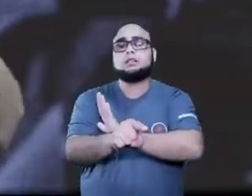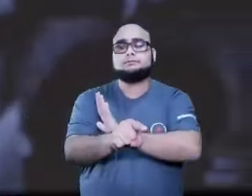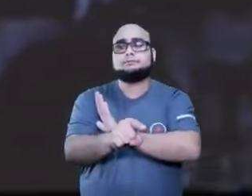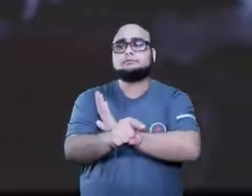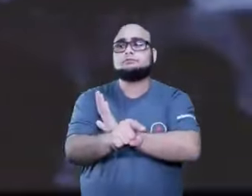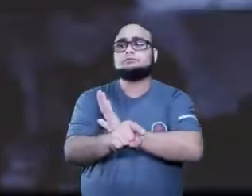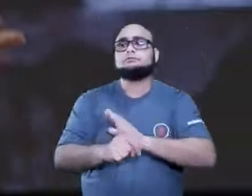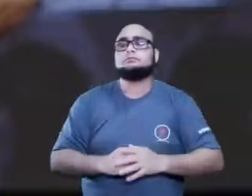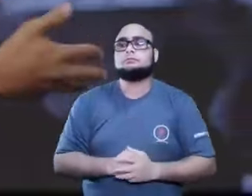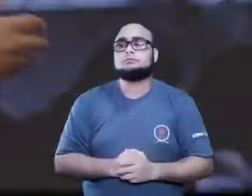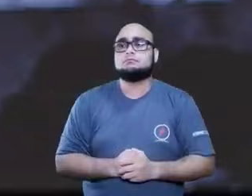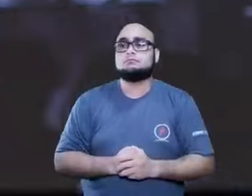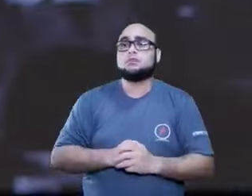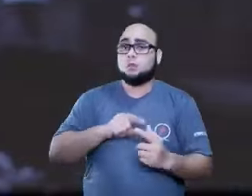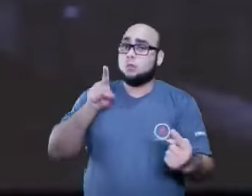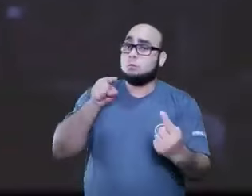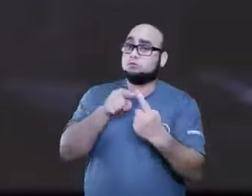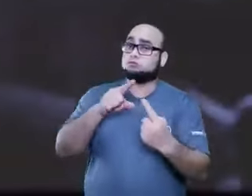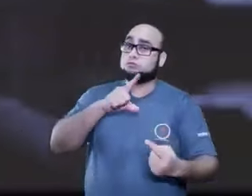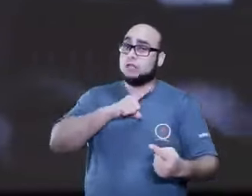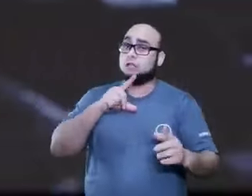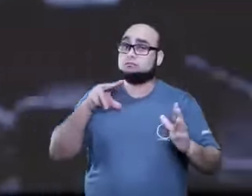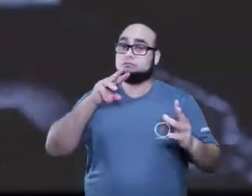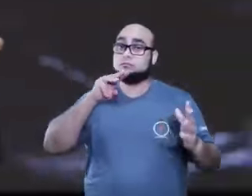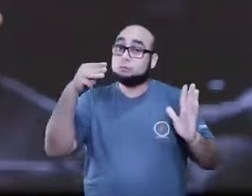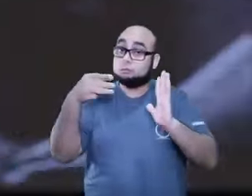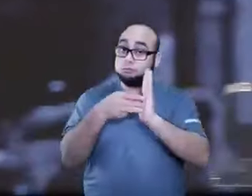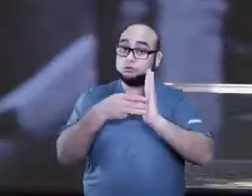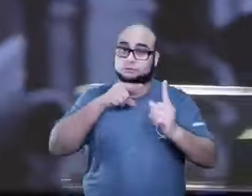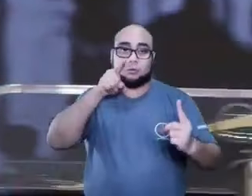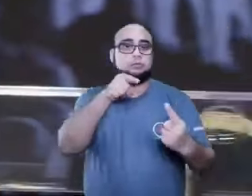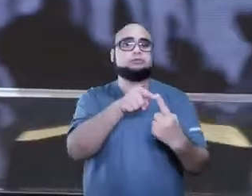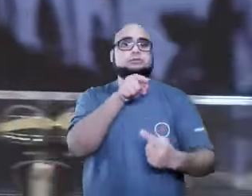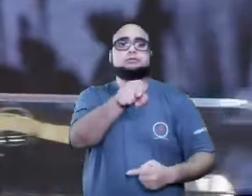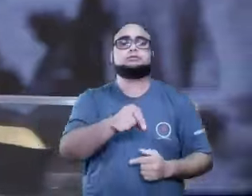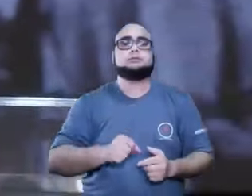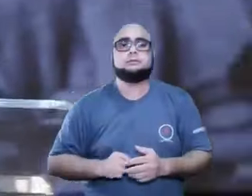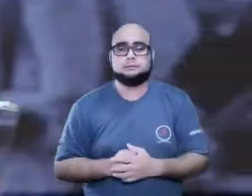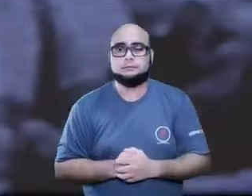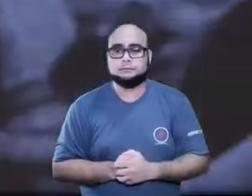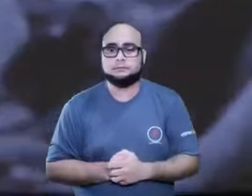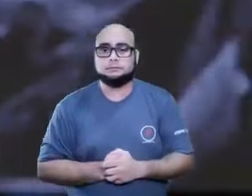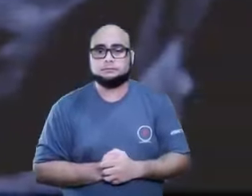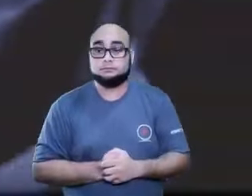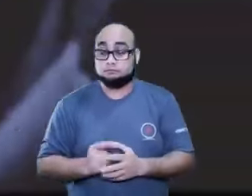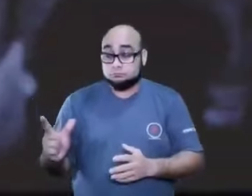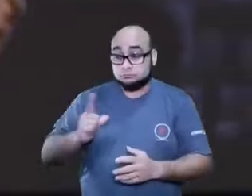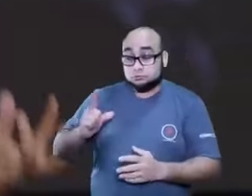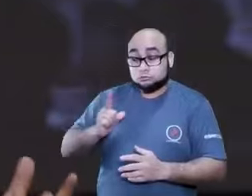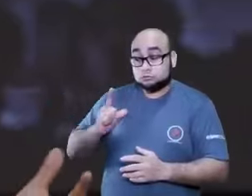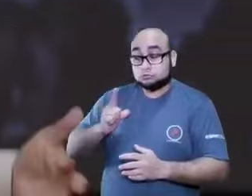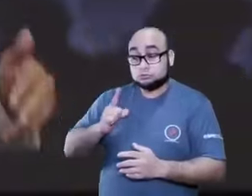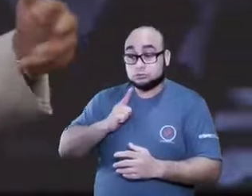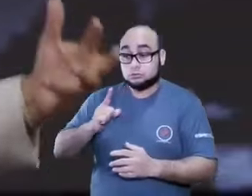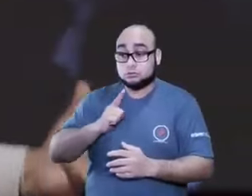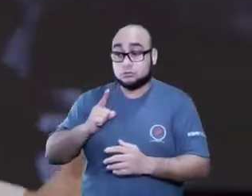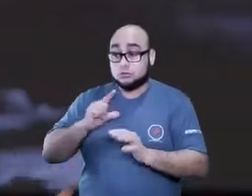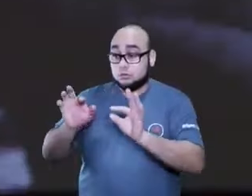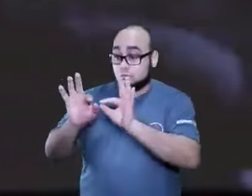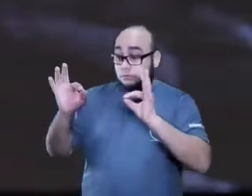o verdadeiro motivo dele ali estar. Ele assume um comportamento de